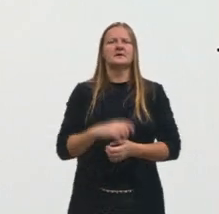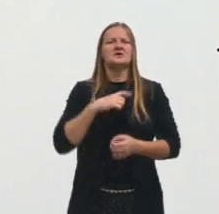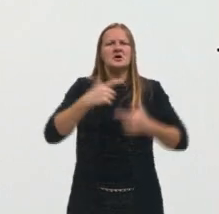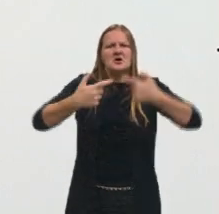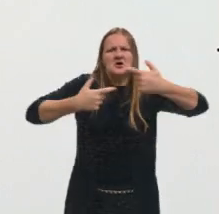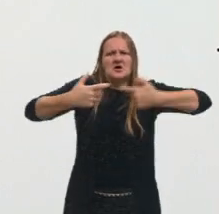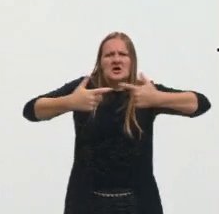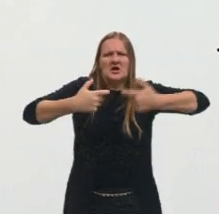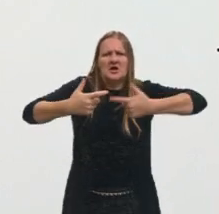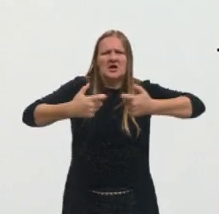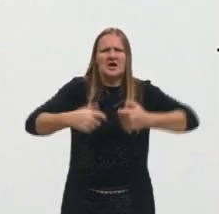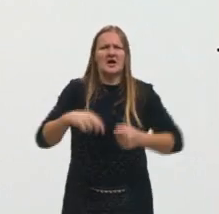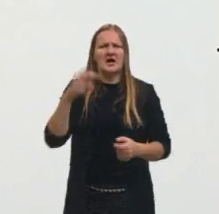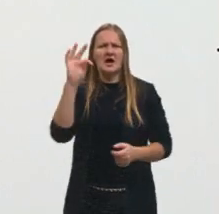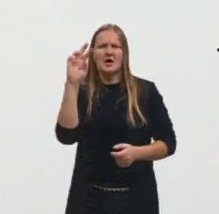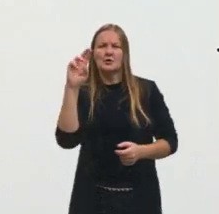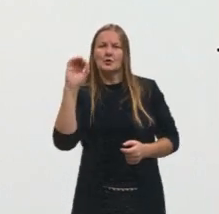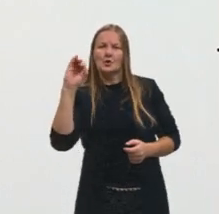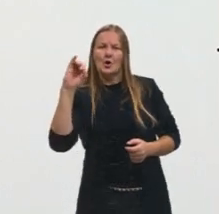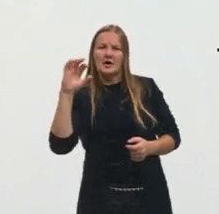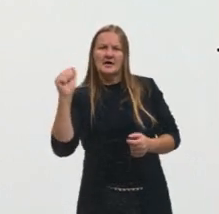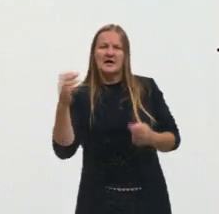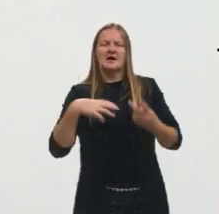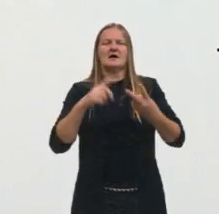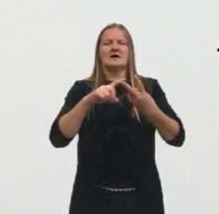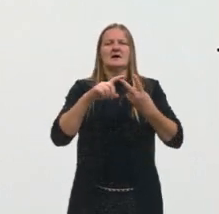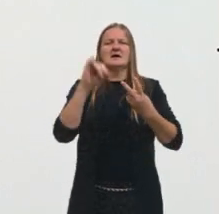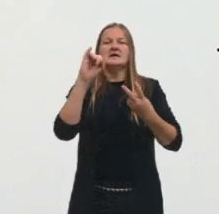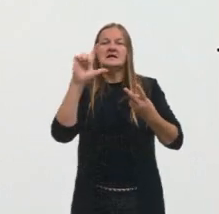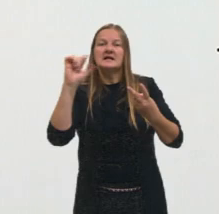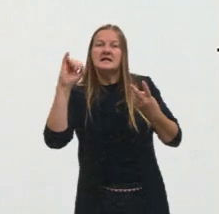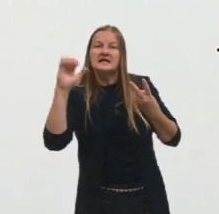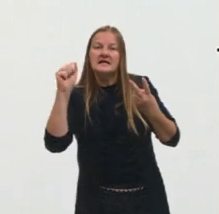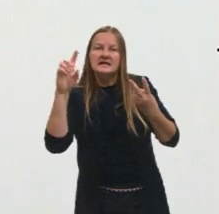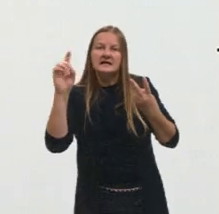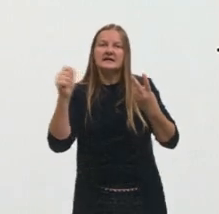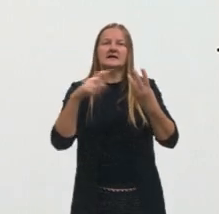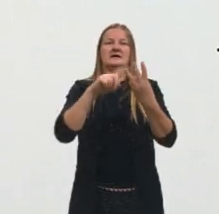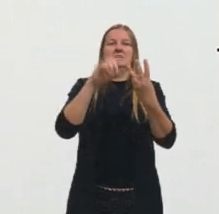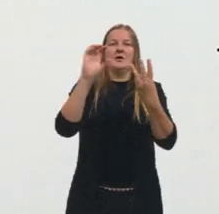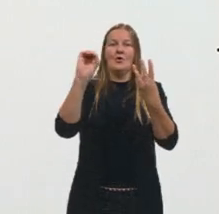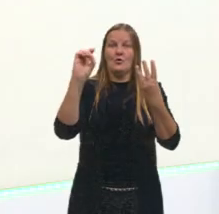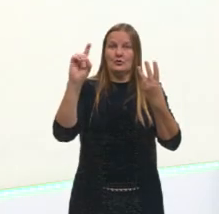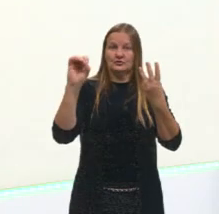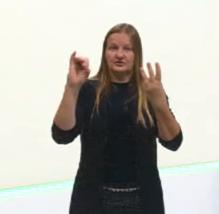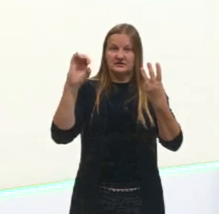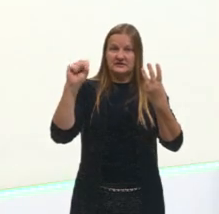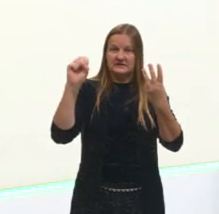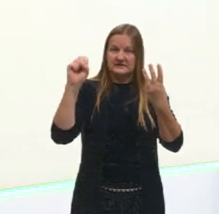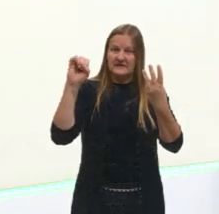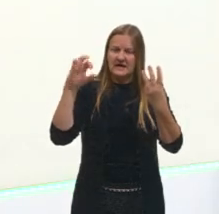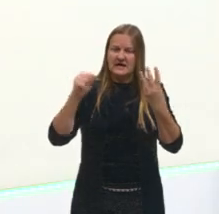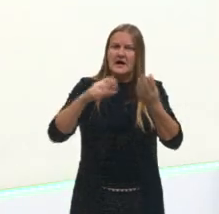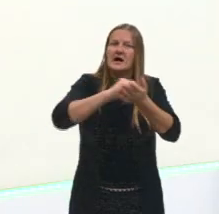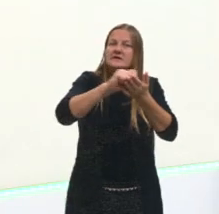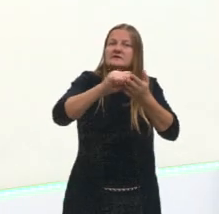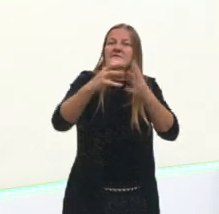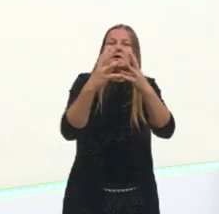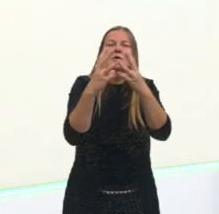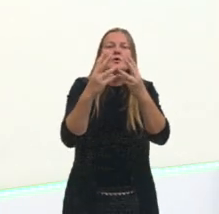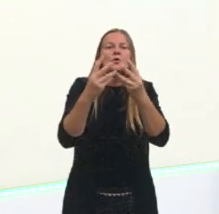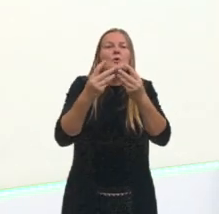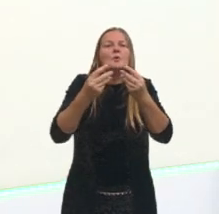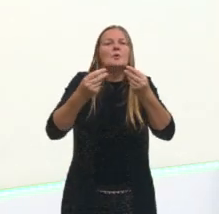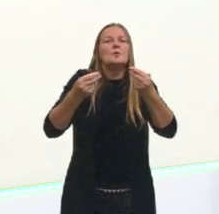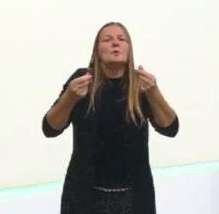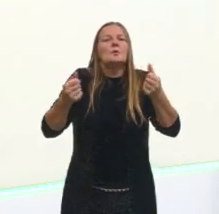guerra de Tróia da Ilíada e da odisseia e foi um período ante a escrita ela deu uma desaparecida